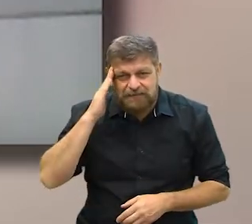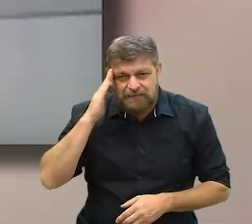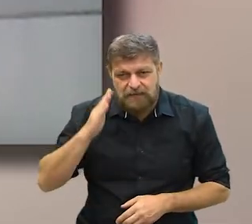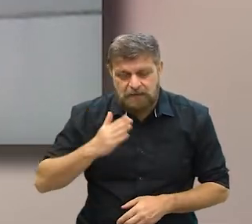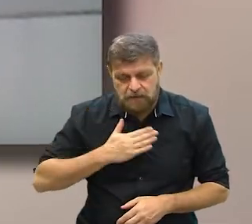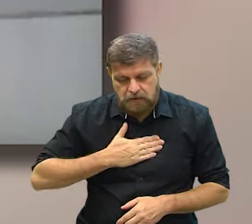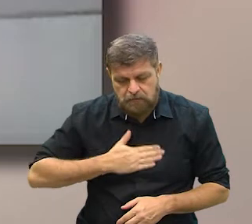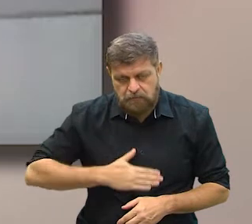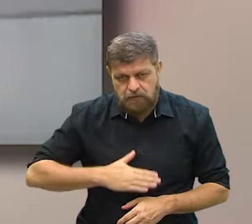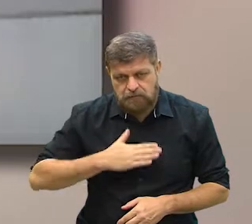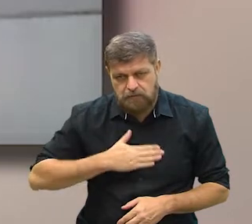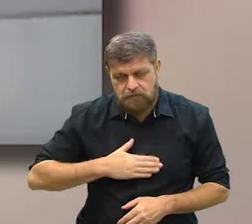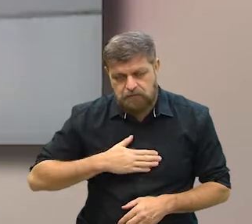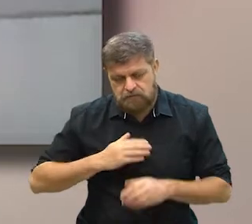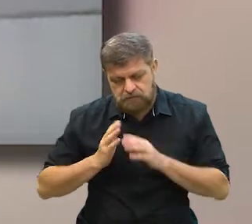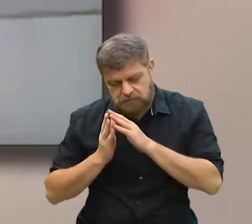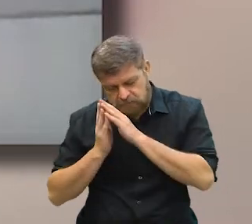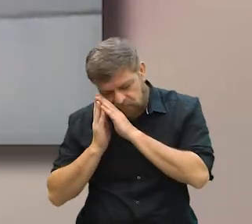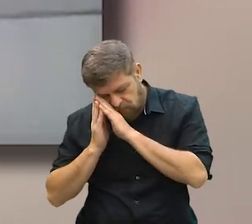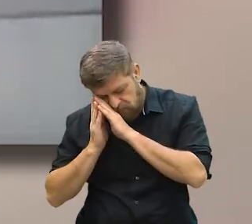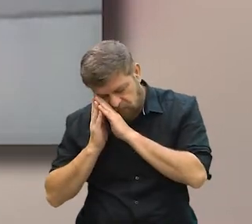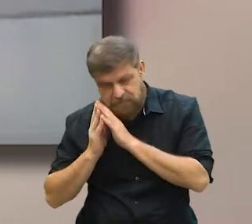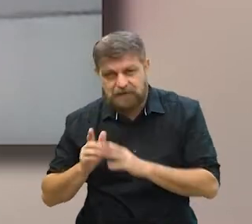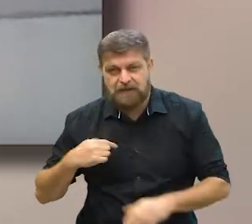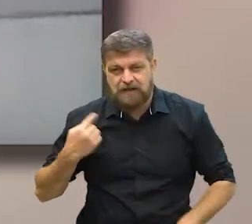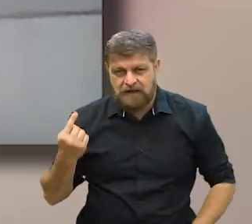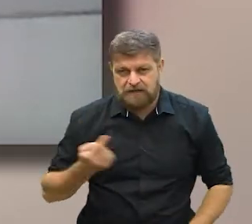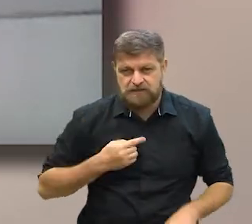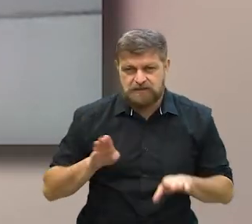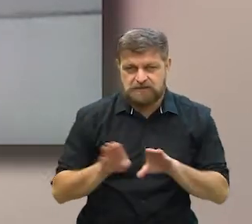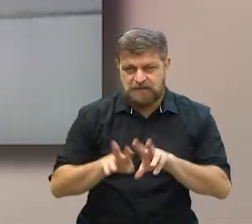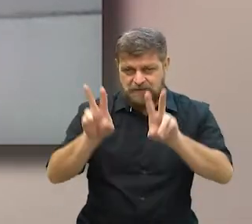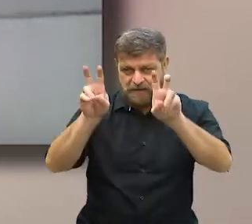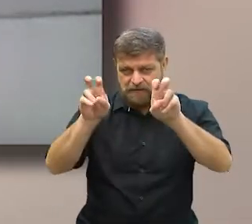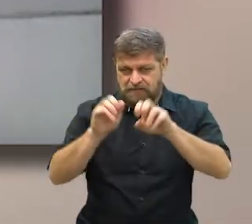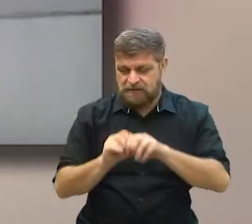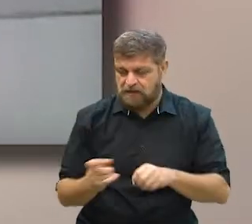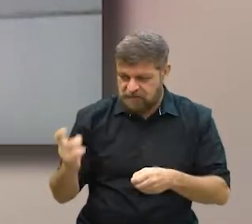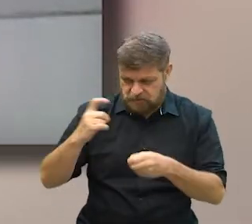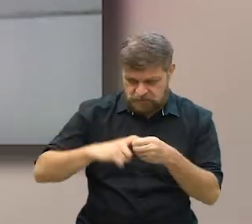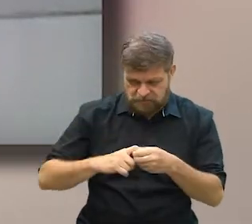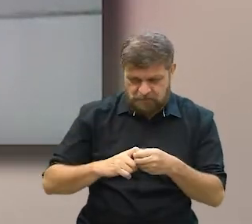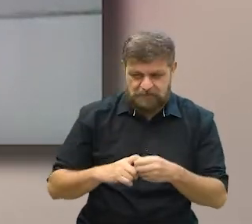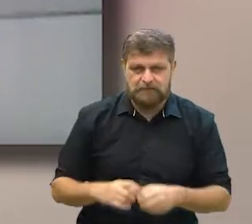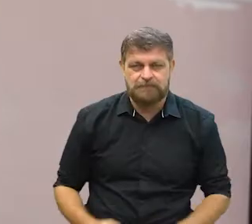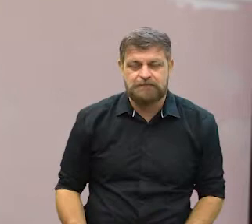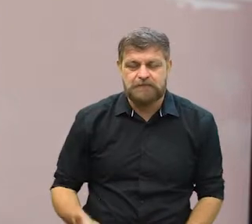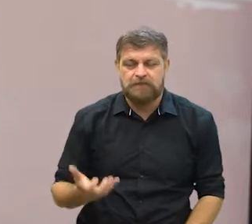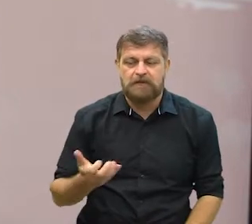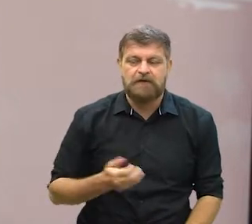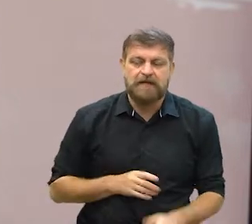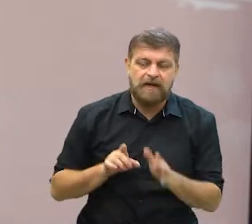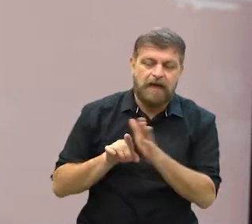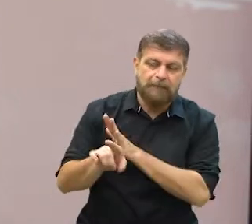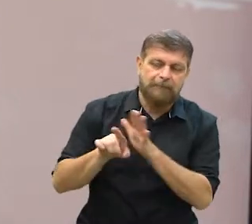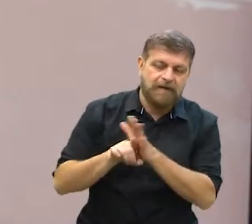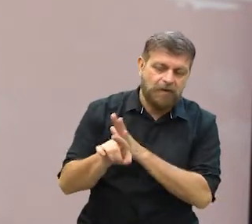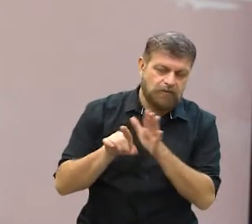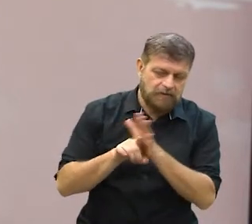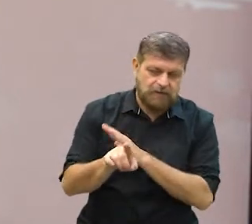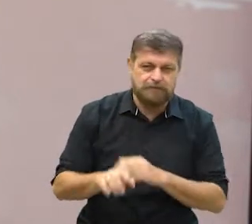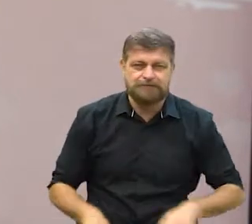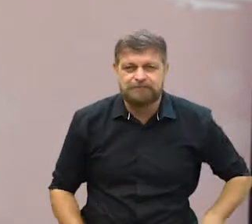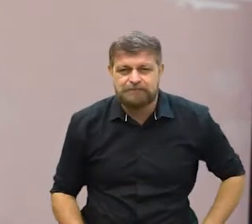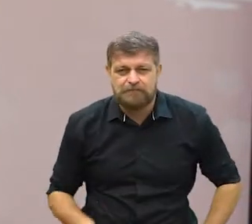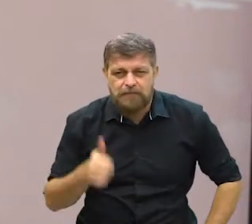bebê, ajudar o bebê a ter um ritmo circadiano adequado. A gente vai ainda falar